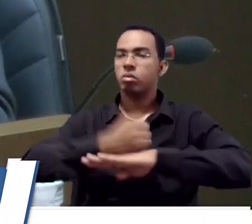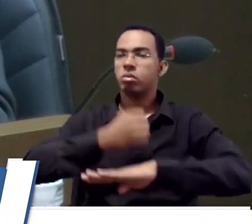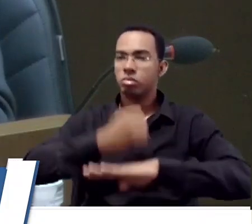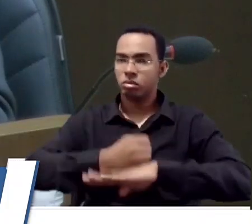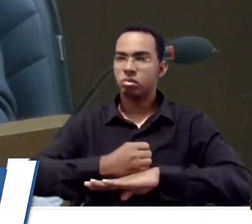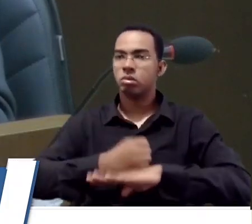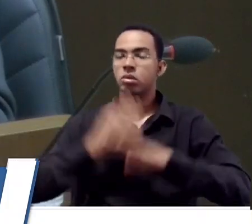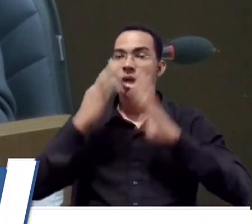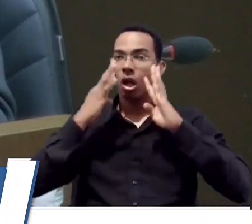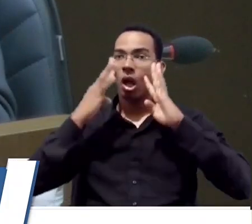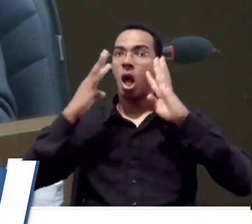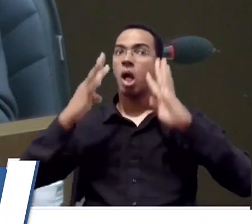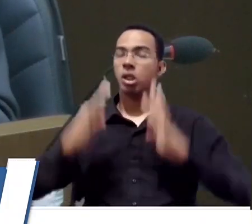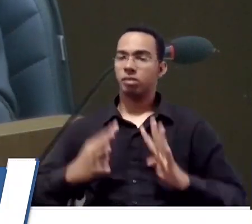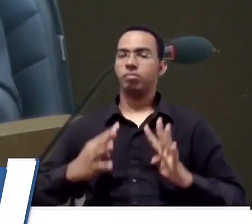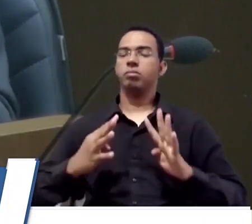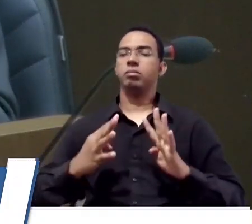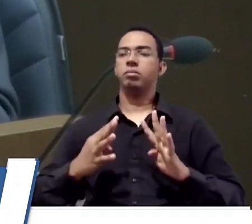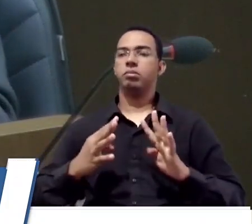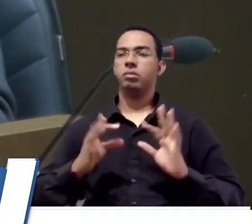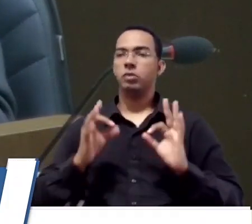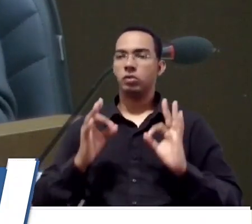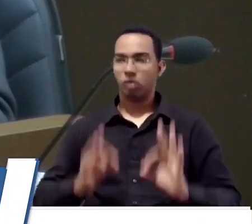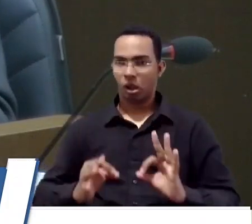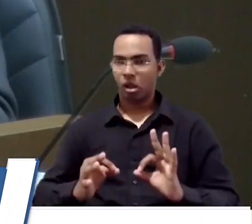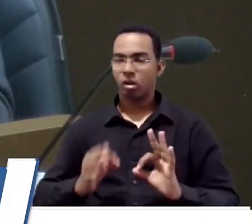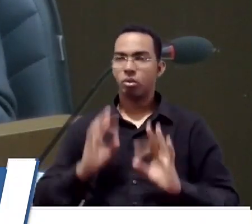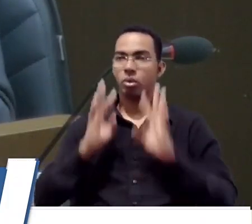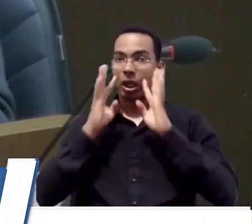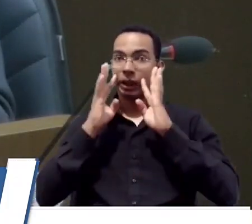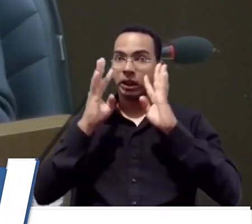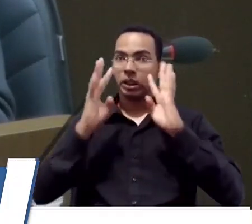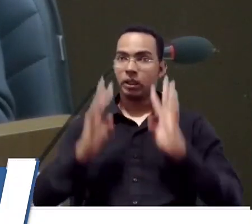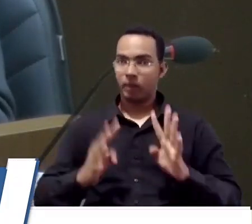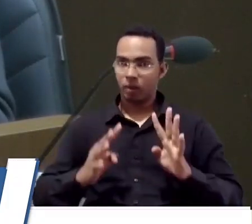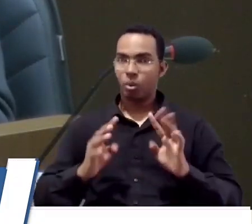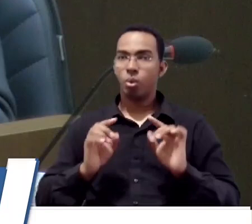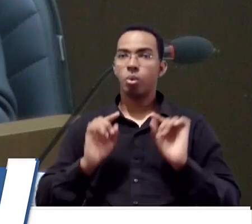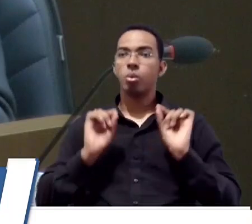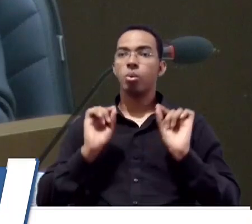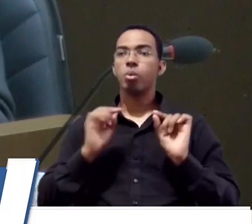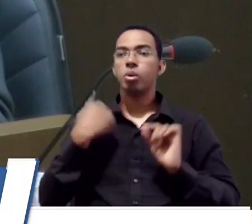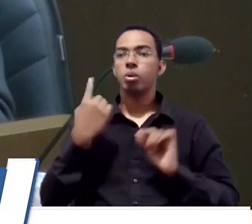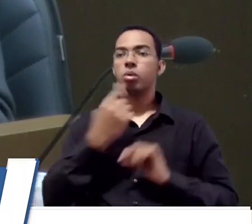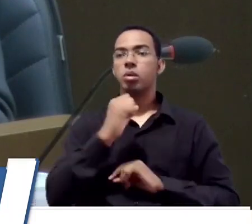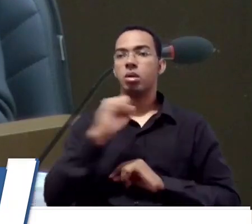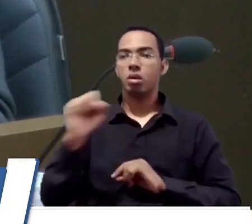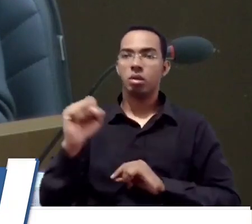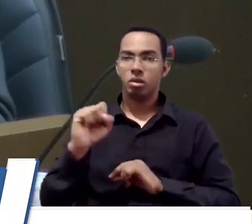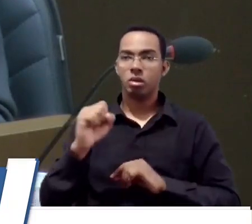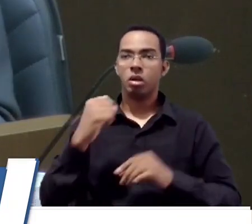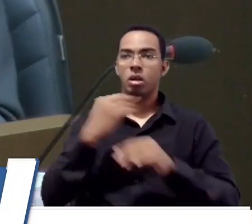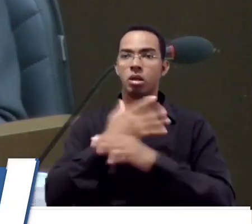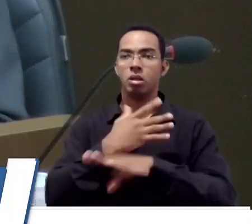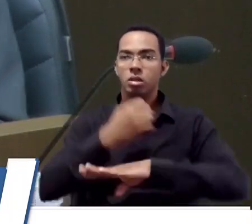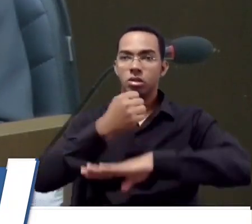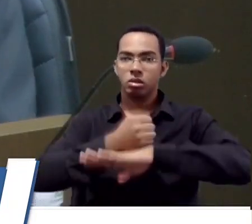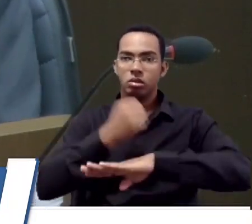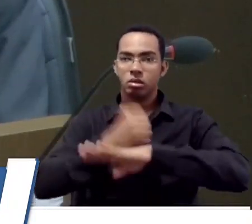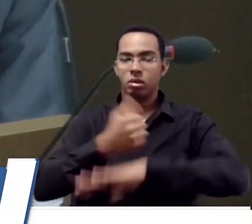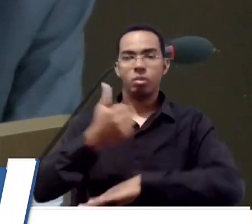está atenta. Então, a gente está atento e o que nós vamos defender é a cidade de Franca em primeiro